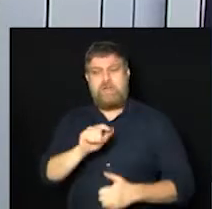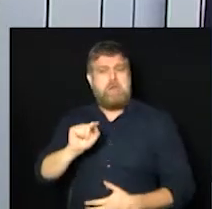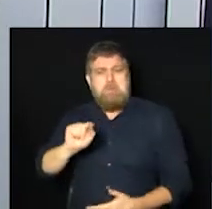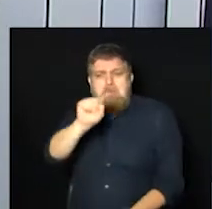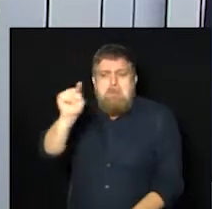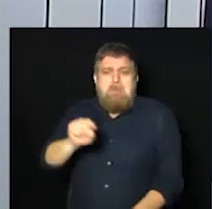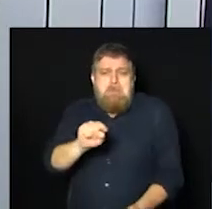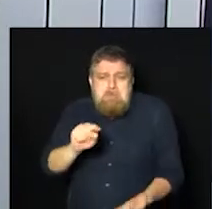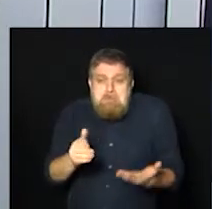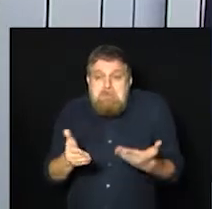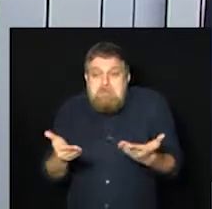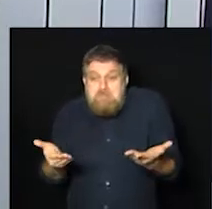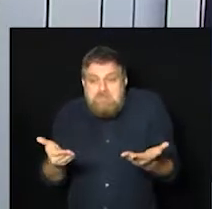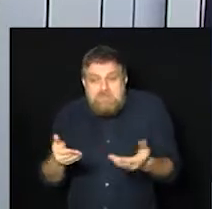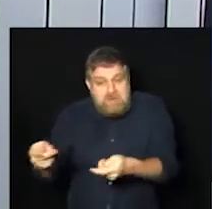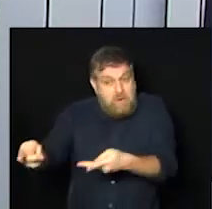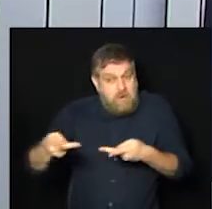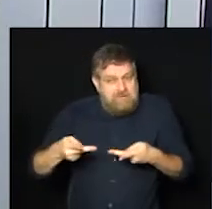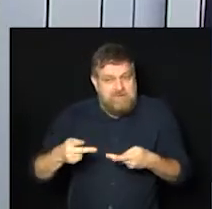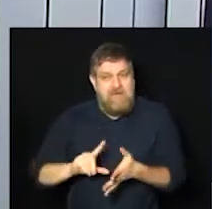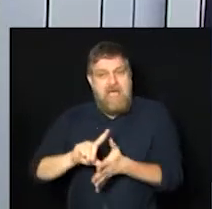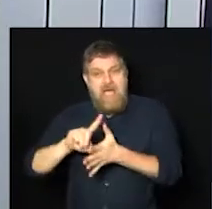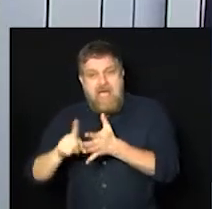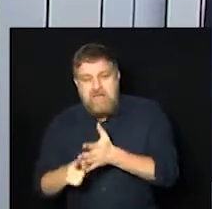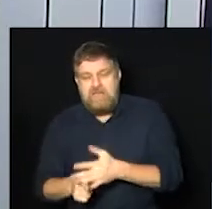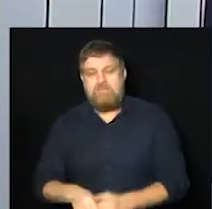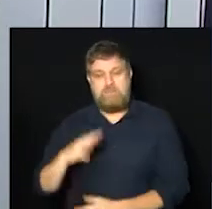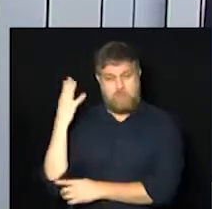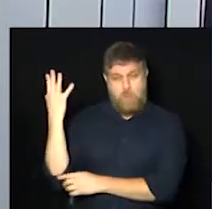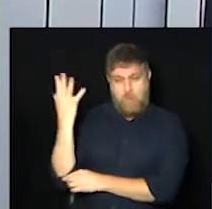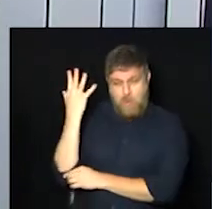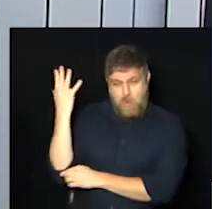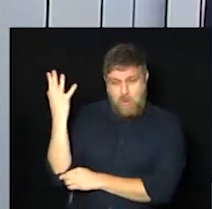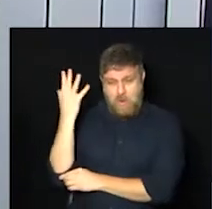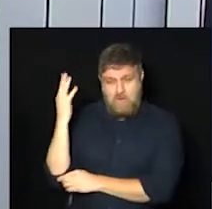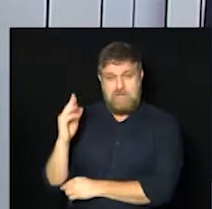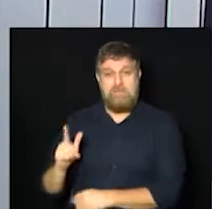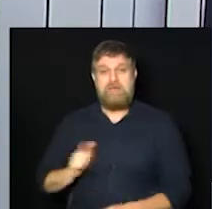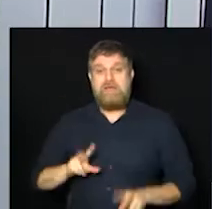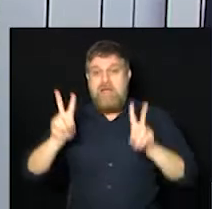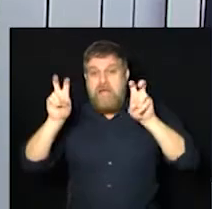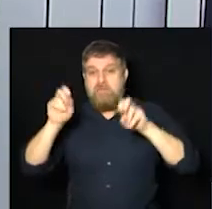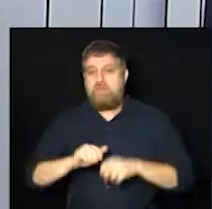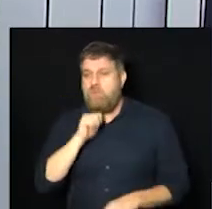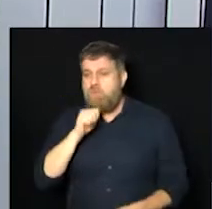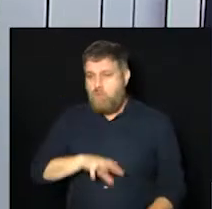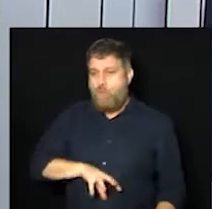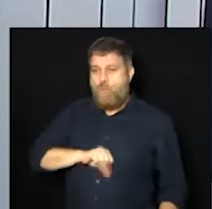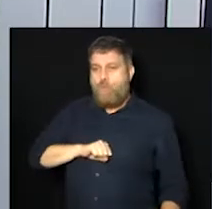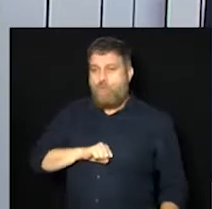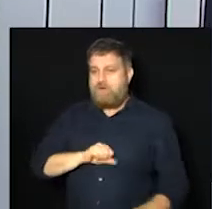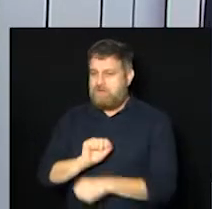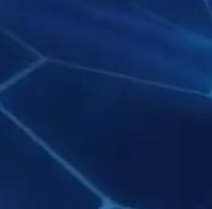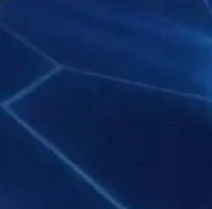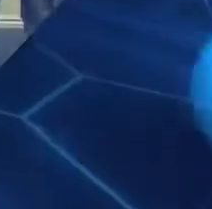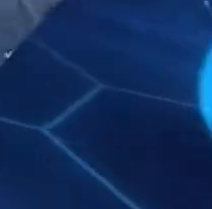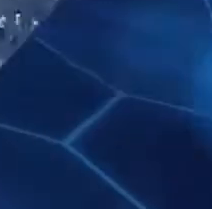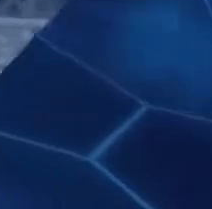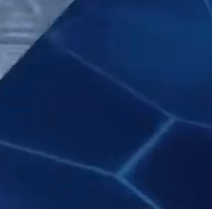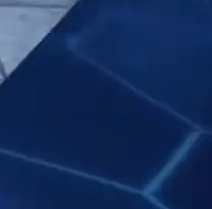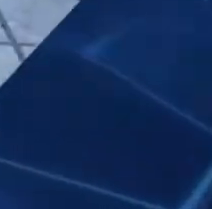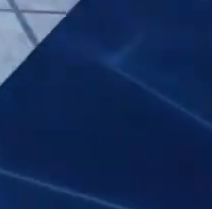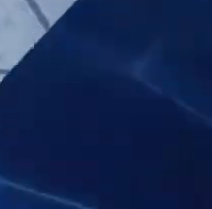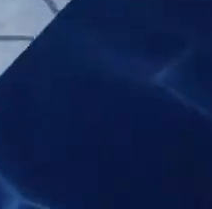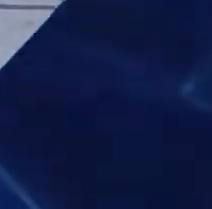o convidado de hoje? E a gente ainda vai falar de previsão do tempo e sobre menopausa, então não saia daí.